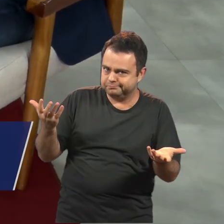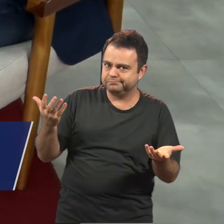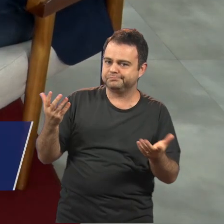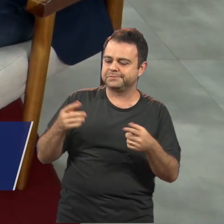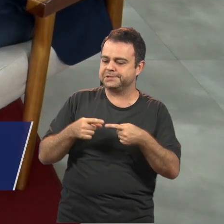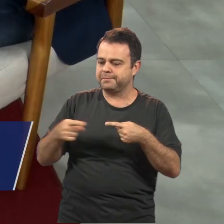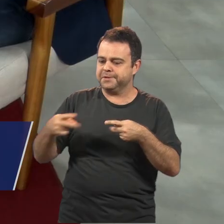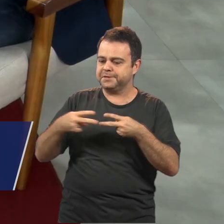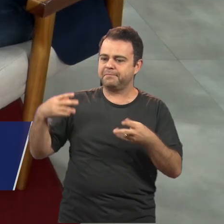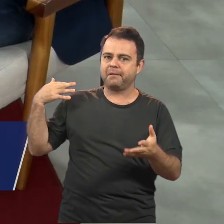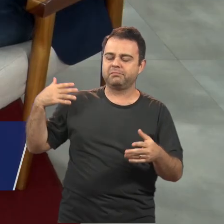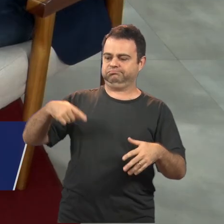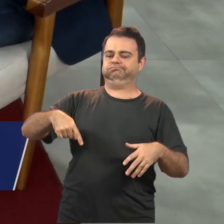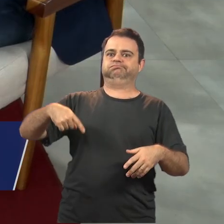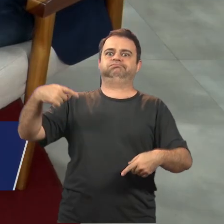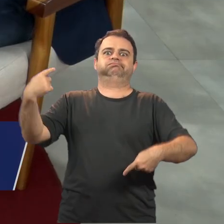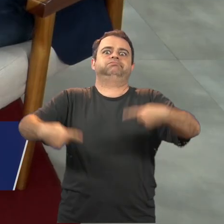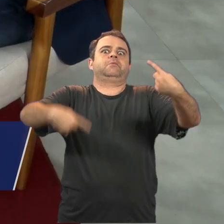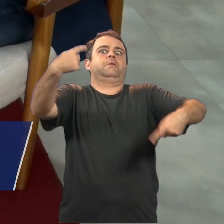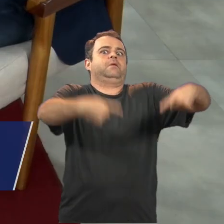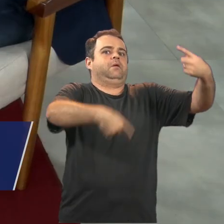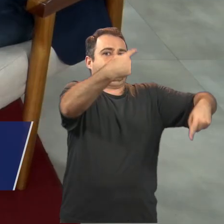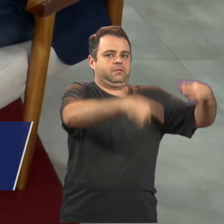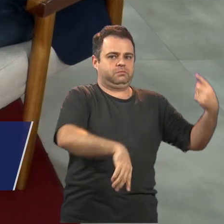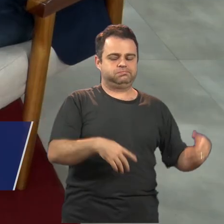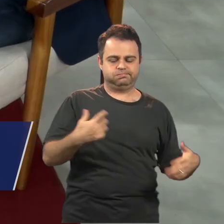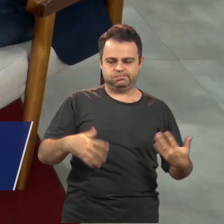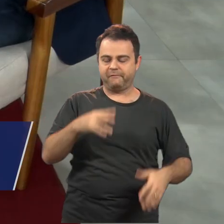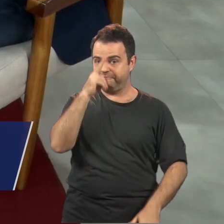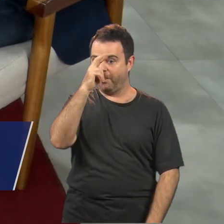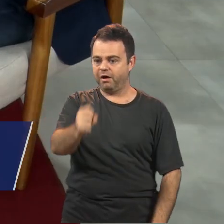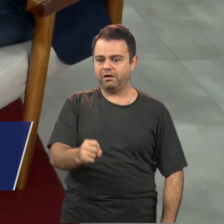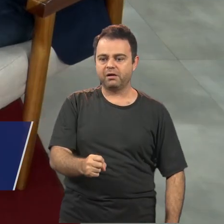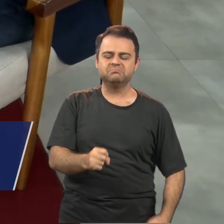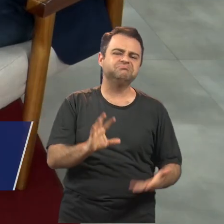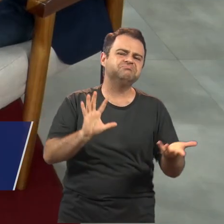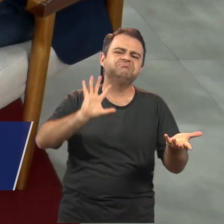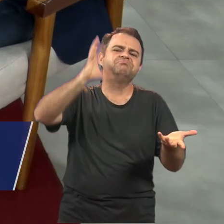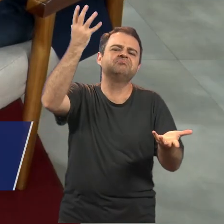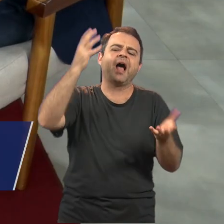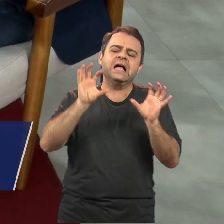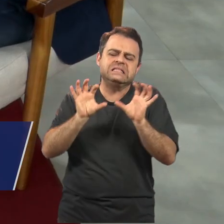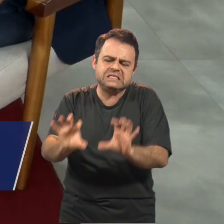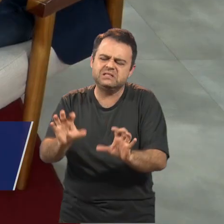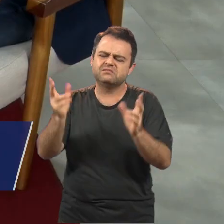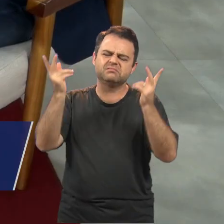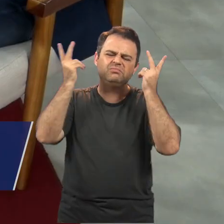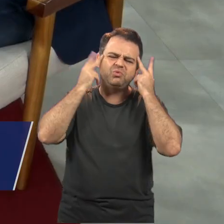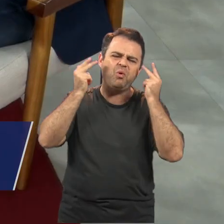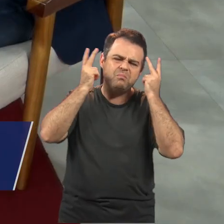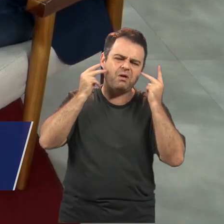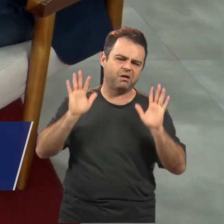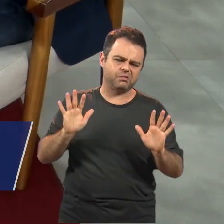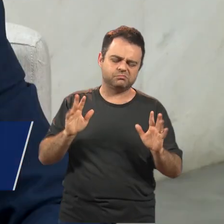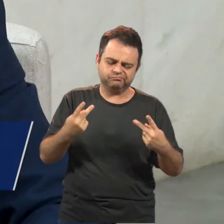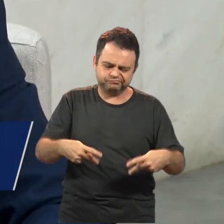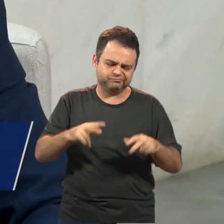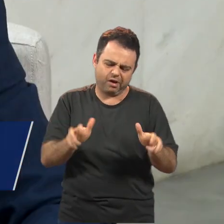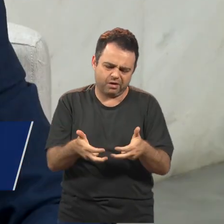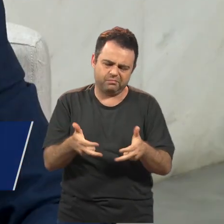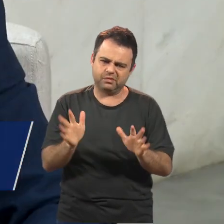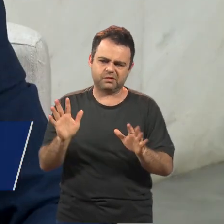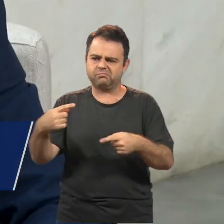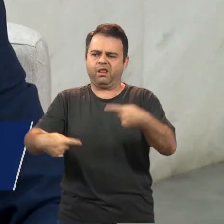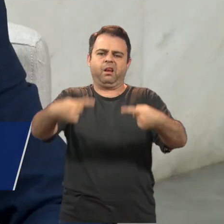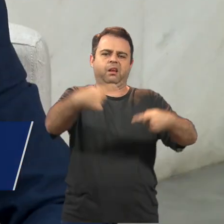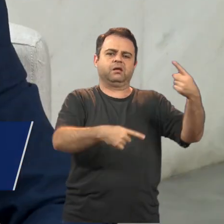é normal, né? Os debates, embates fazem parte. O que eu sempre digo é que a gente não pode transformar a Câmara Municipal numa arena.